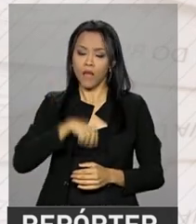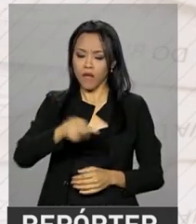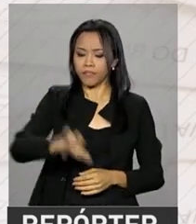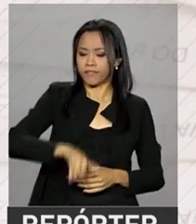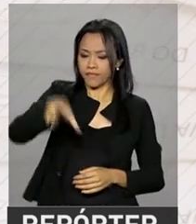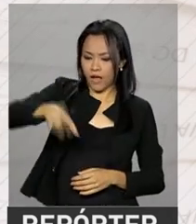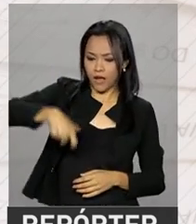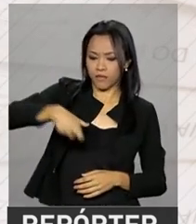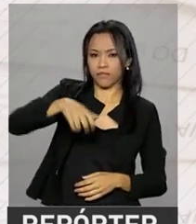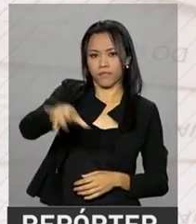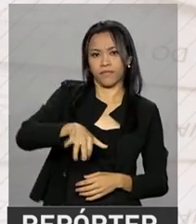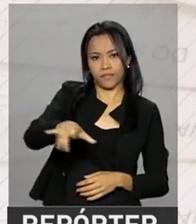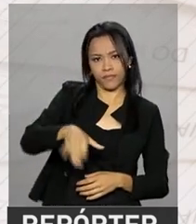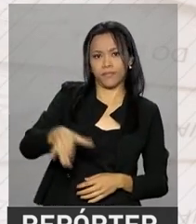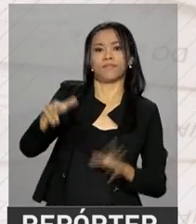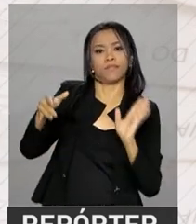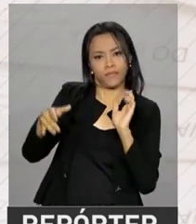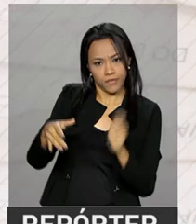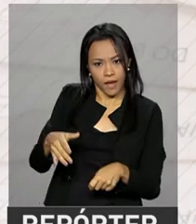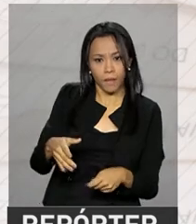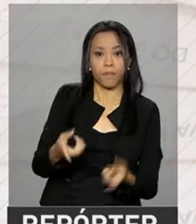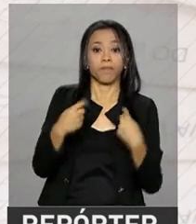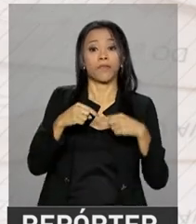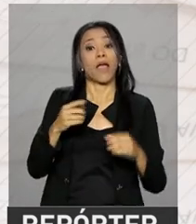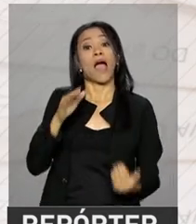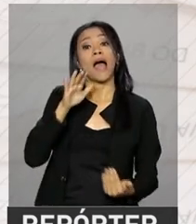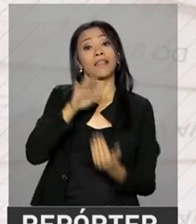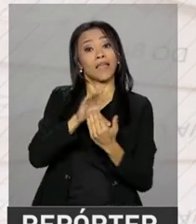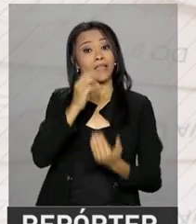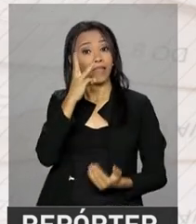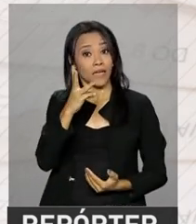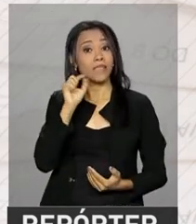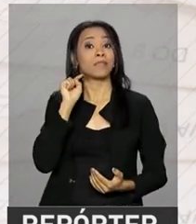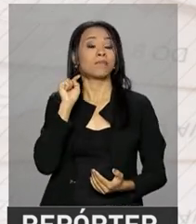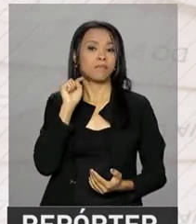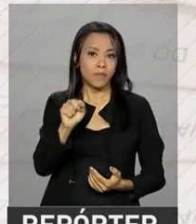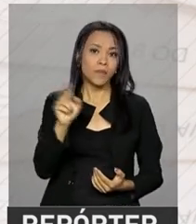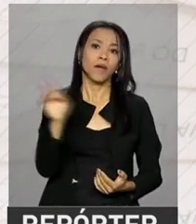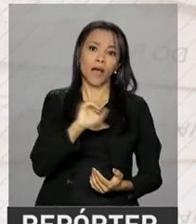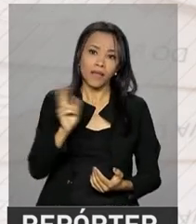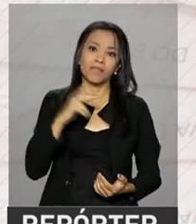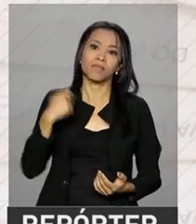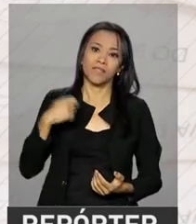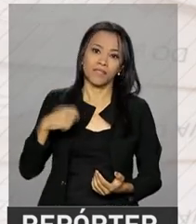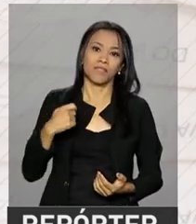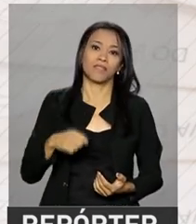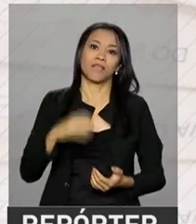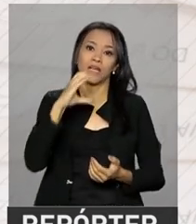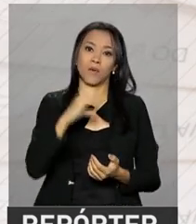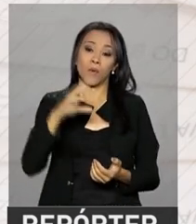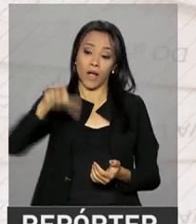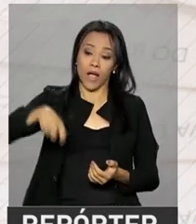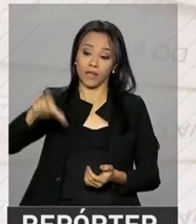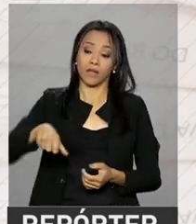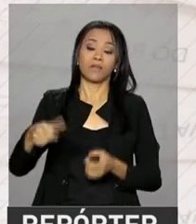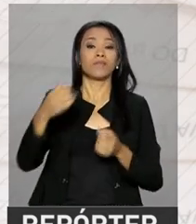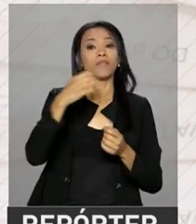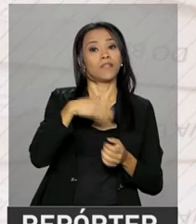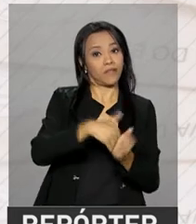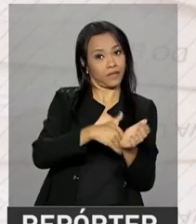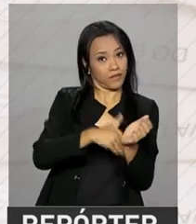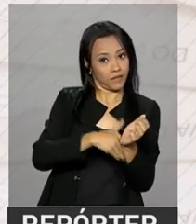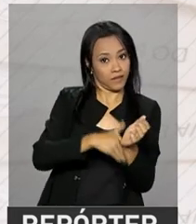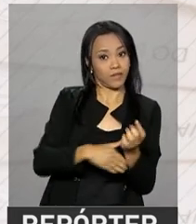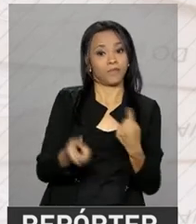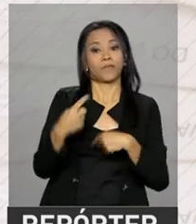da Caixa com a senha do cartão cidadão. Até R$ 3.000, para fazer o saque é necessário ter o cartão cidadão e a senha, também